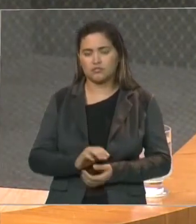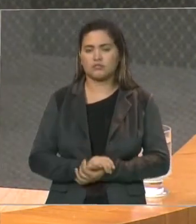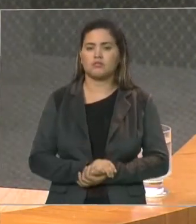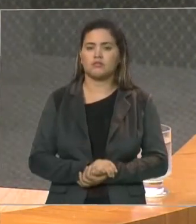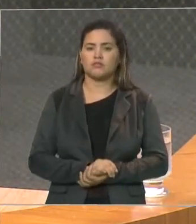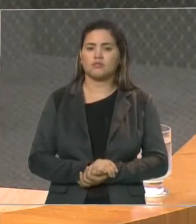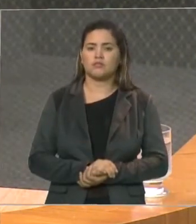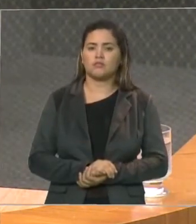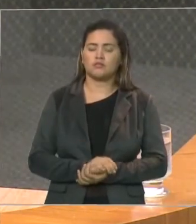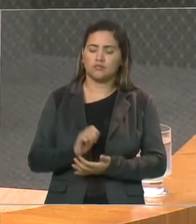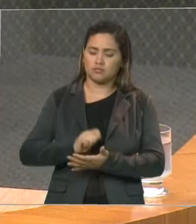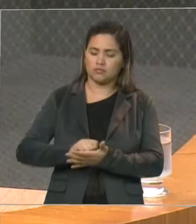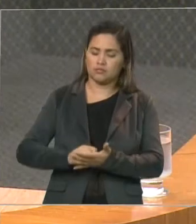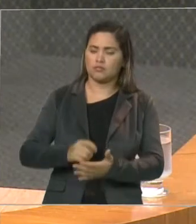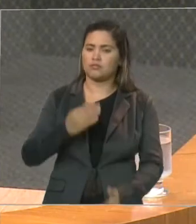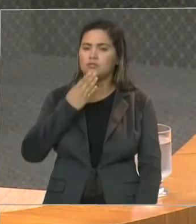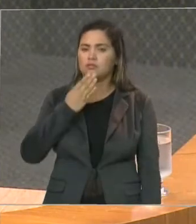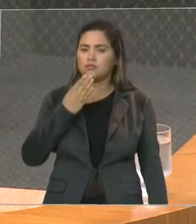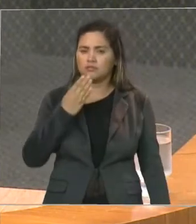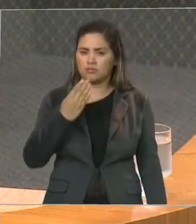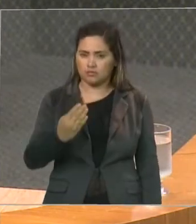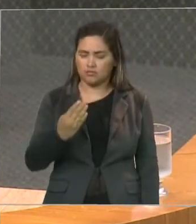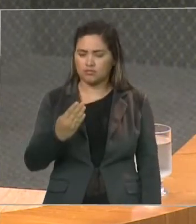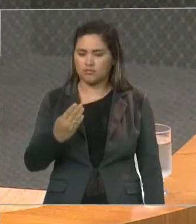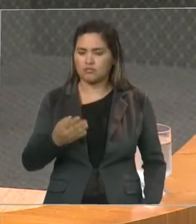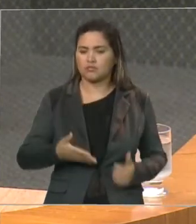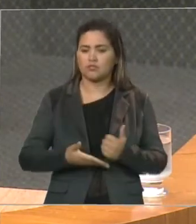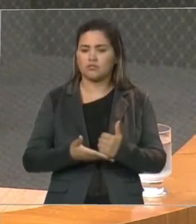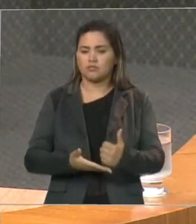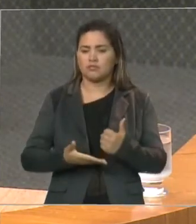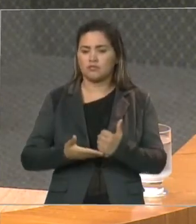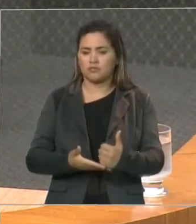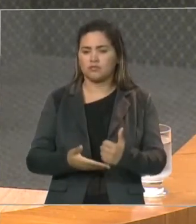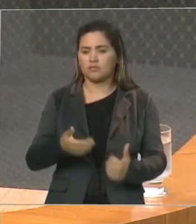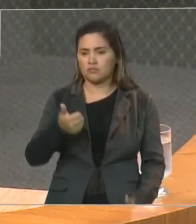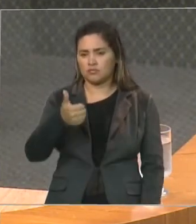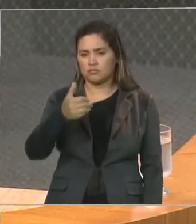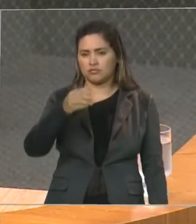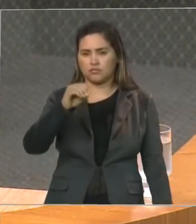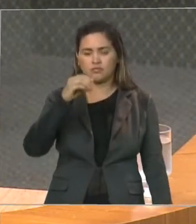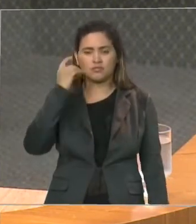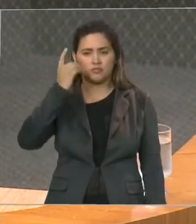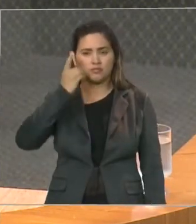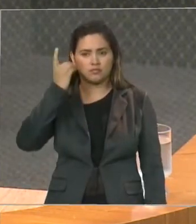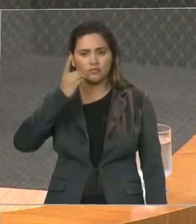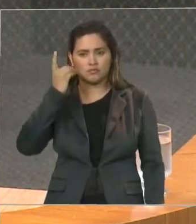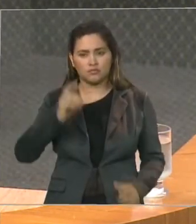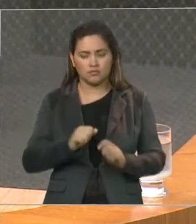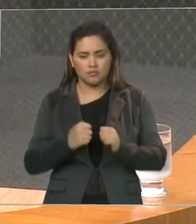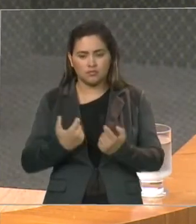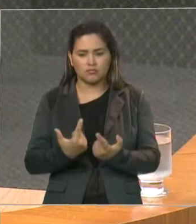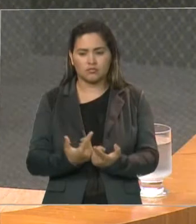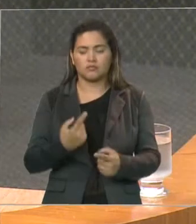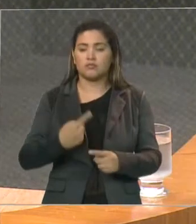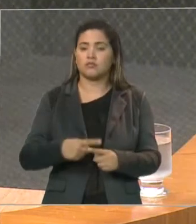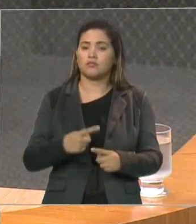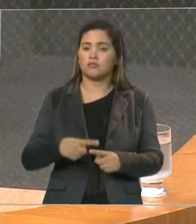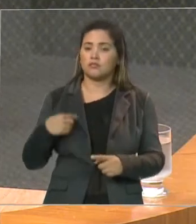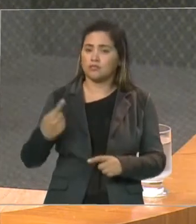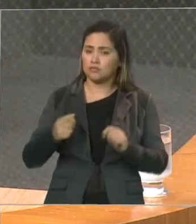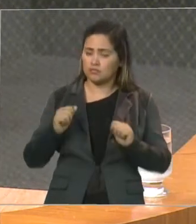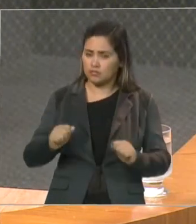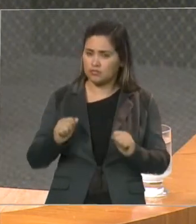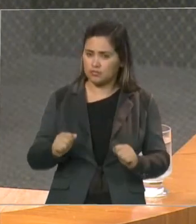assinei um requerimento que contou com o apoio de mais 10 deputados dessa casa, para que a gente possa trazer aqui os